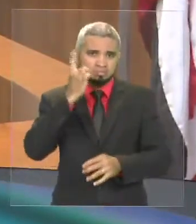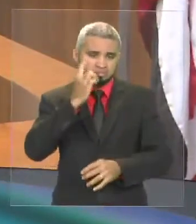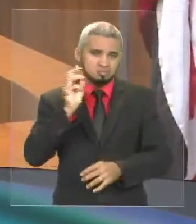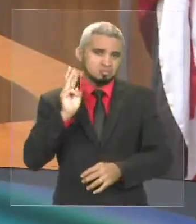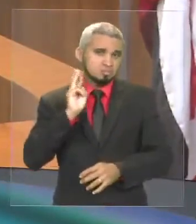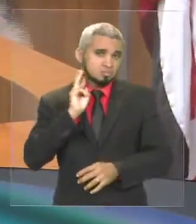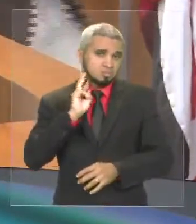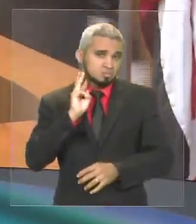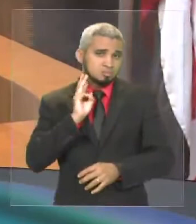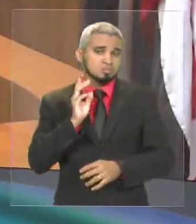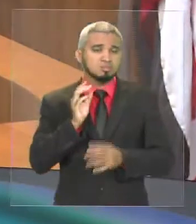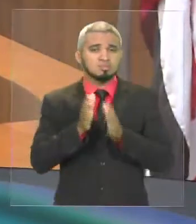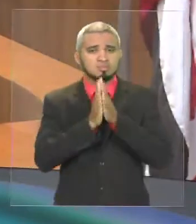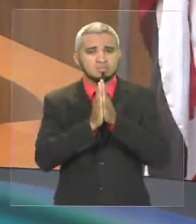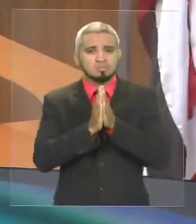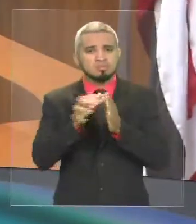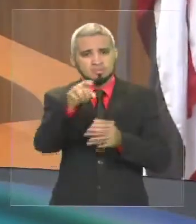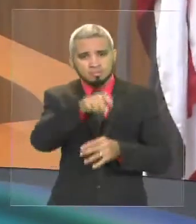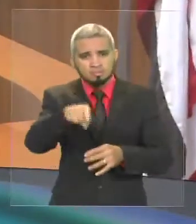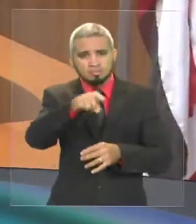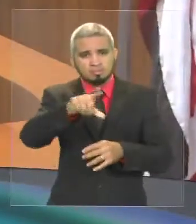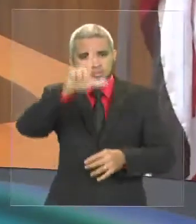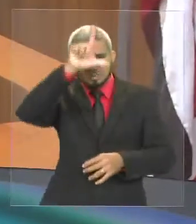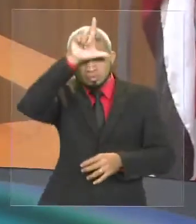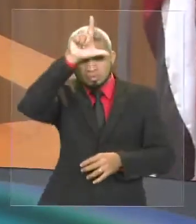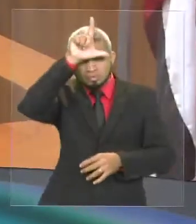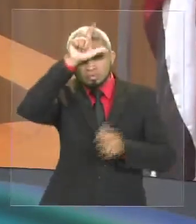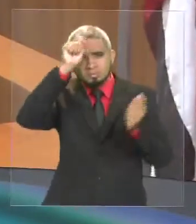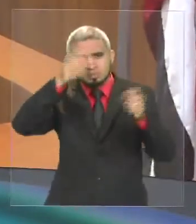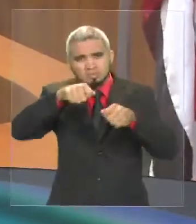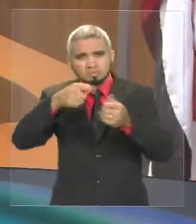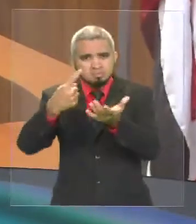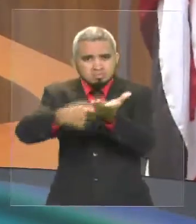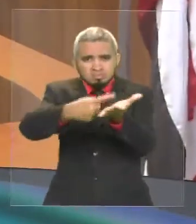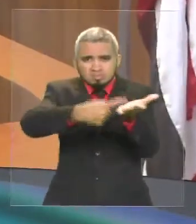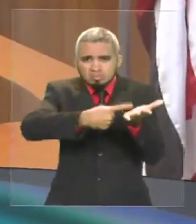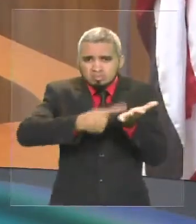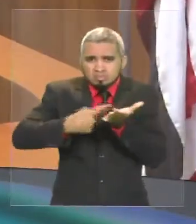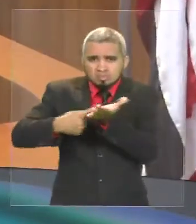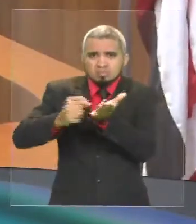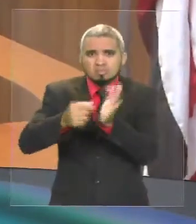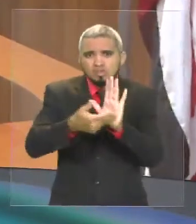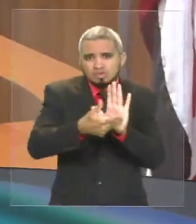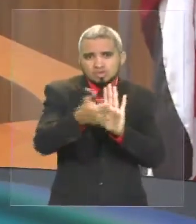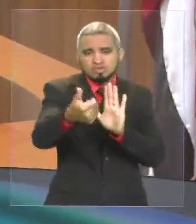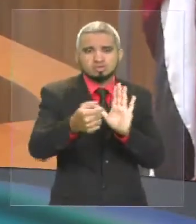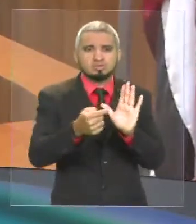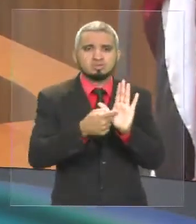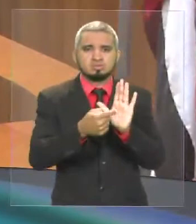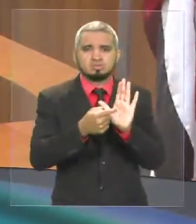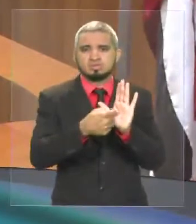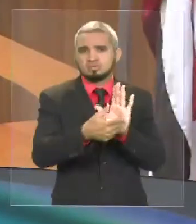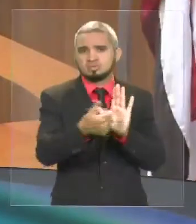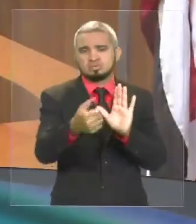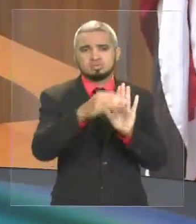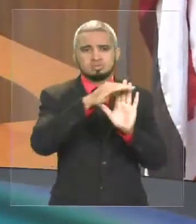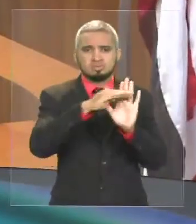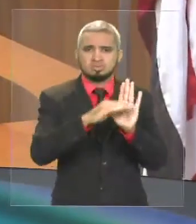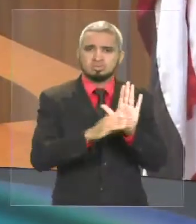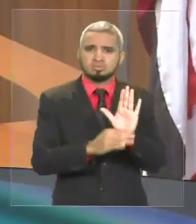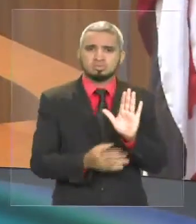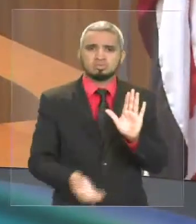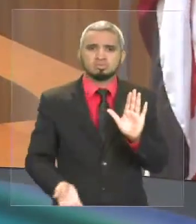para que os líderes possam entrar em acordo para retirar de pauta o referido projeto, para que sim,